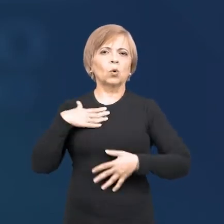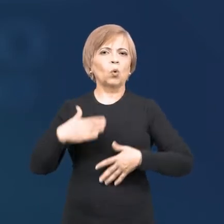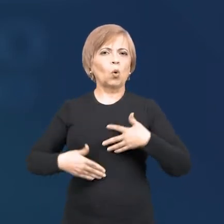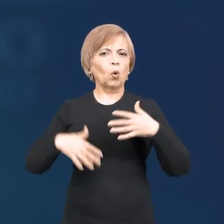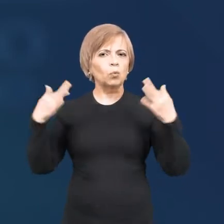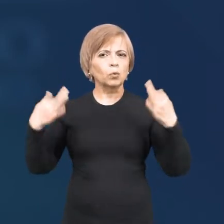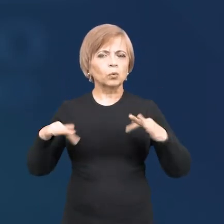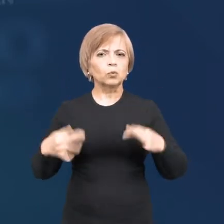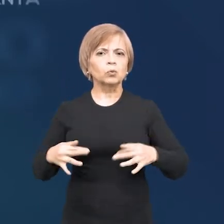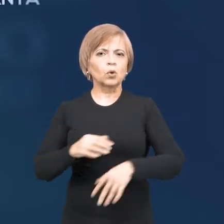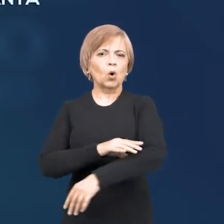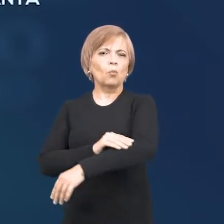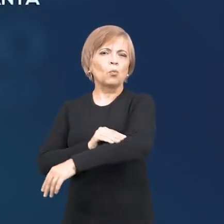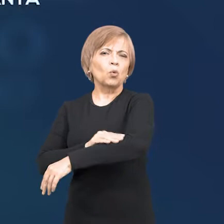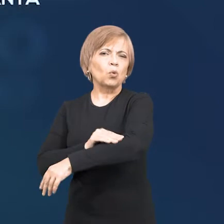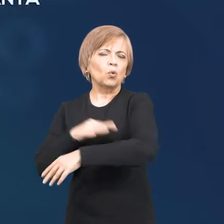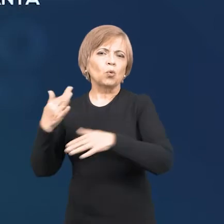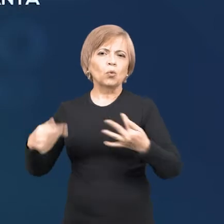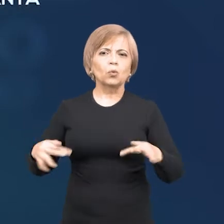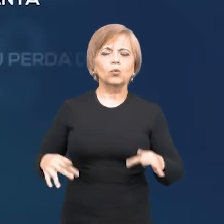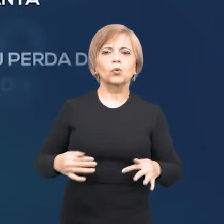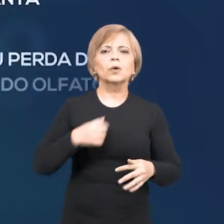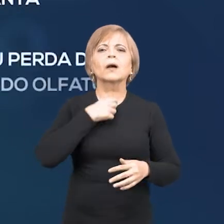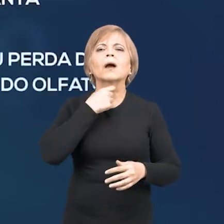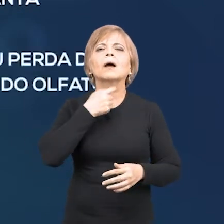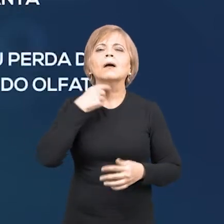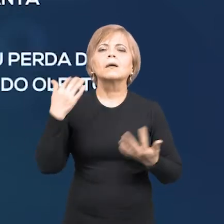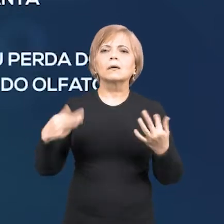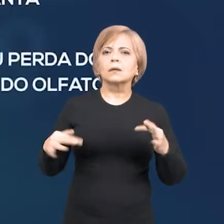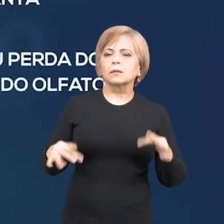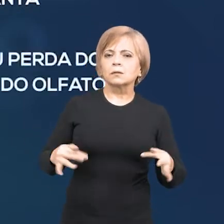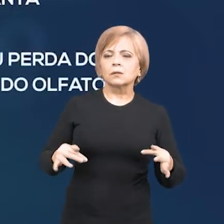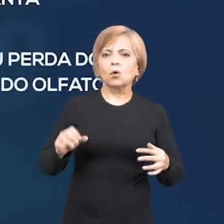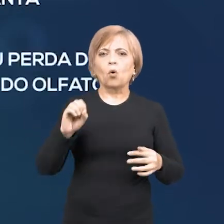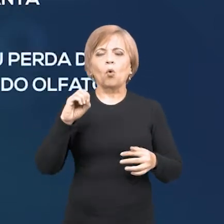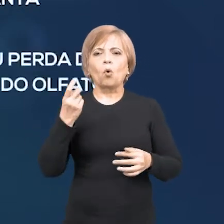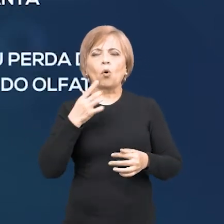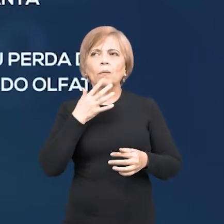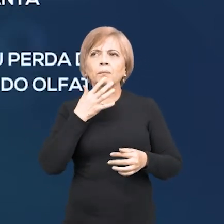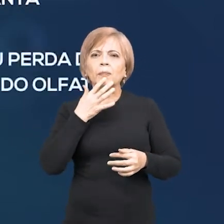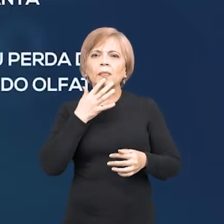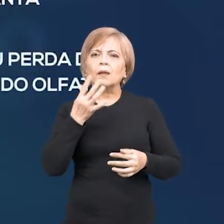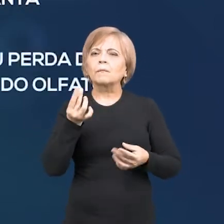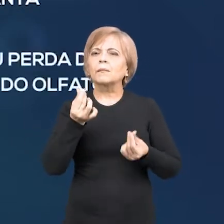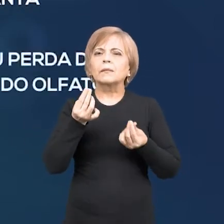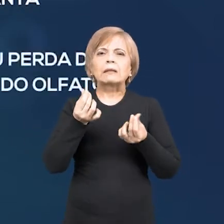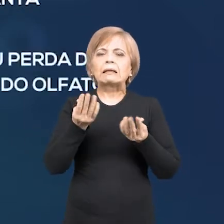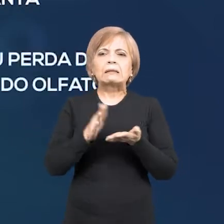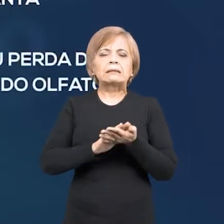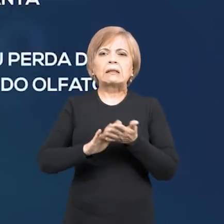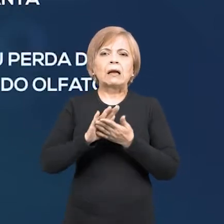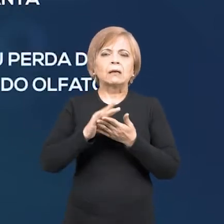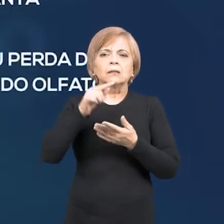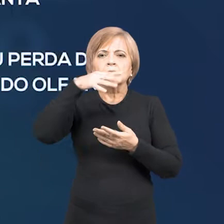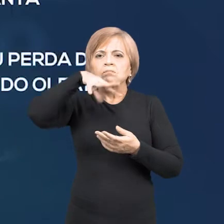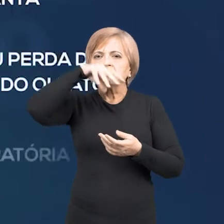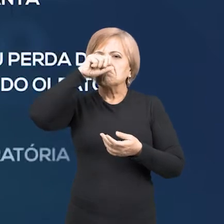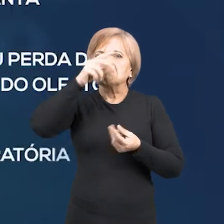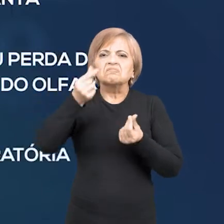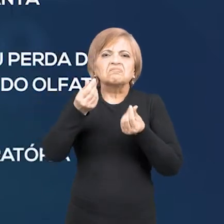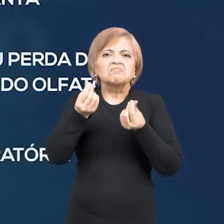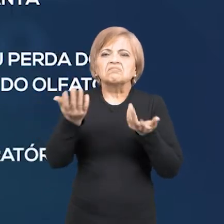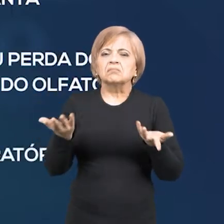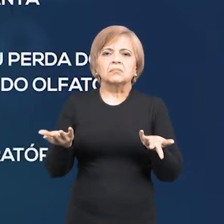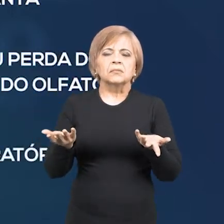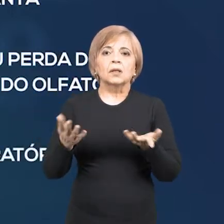corpo, mialgia, dor de garganta, alteração ou perda do paladar, do olfato,